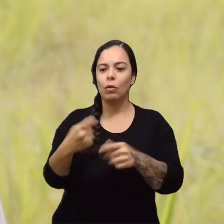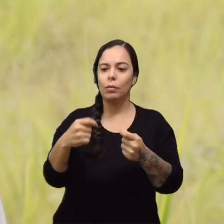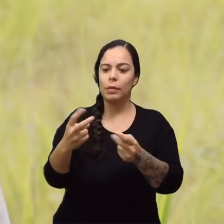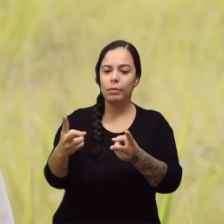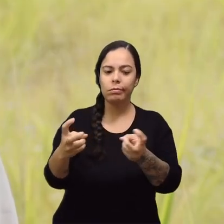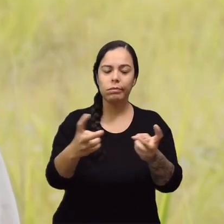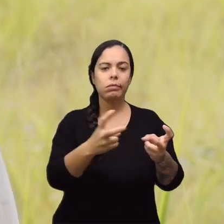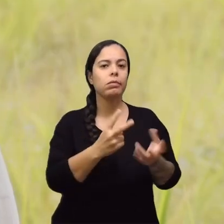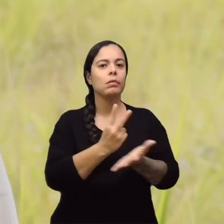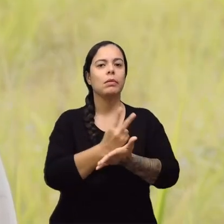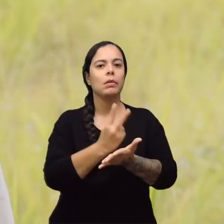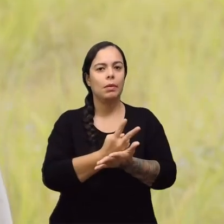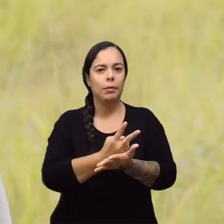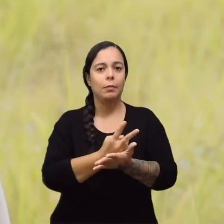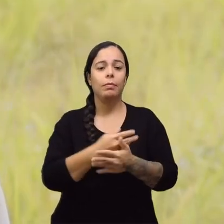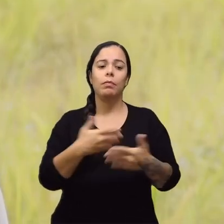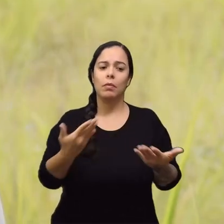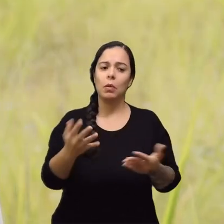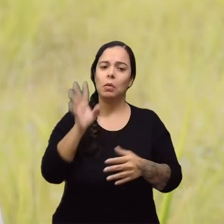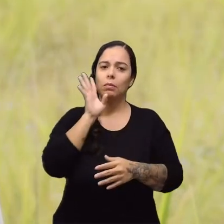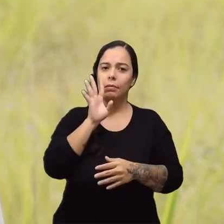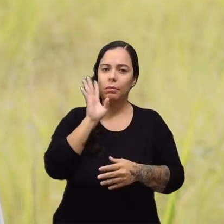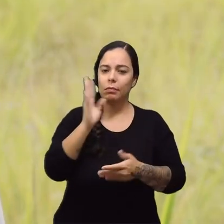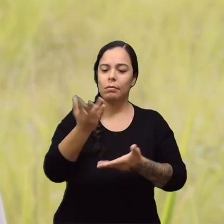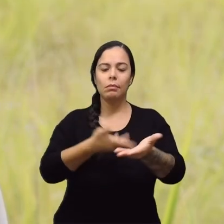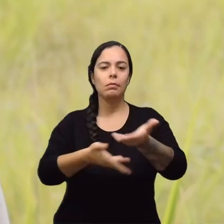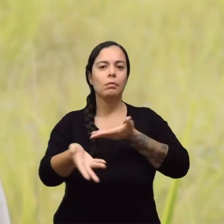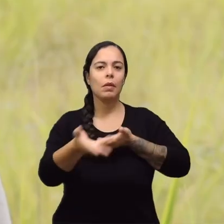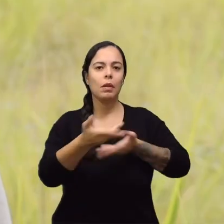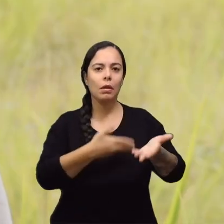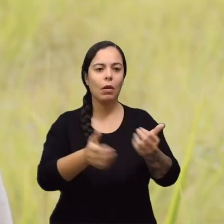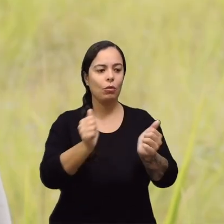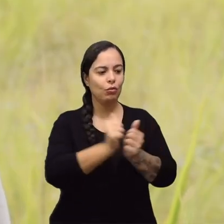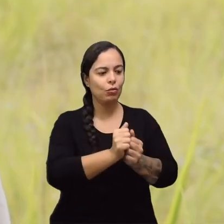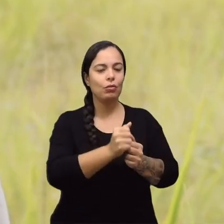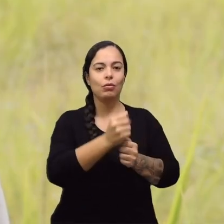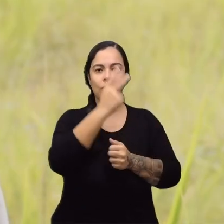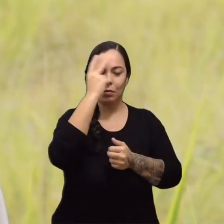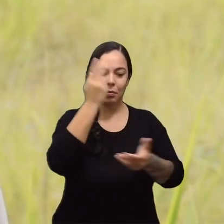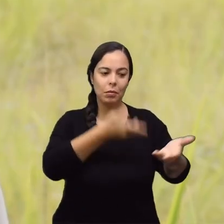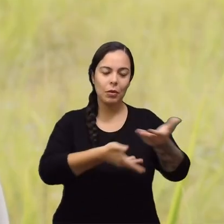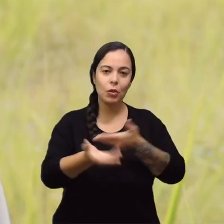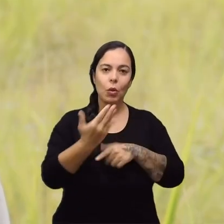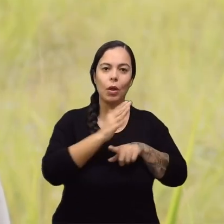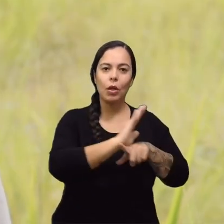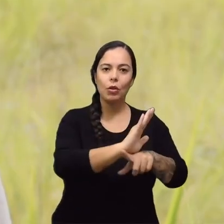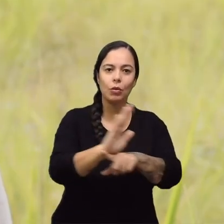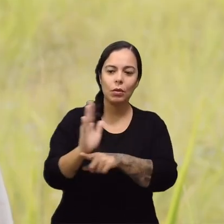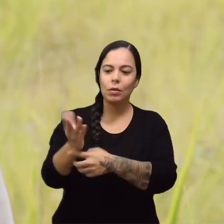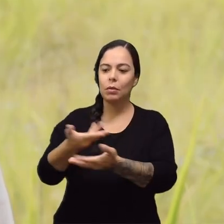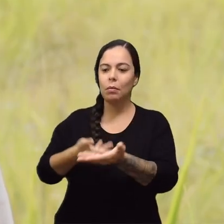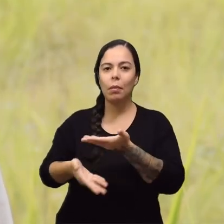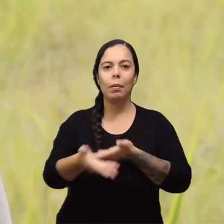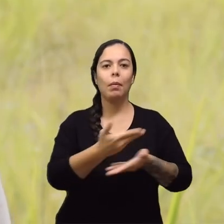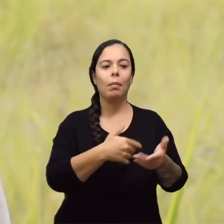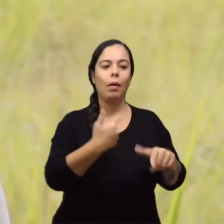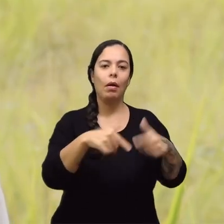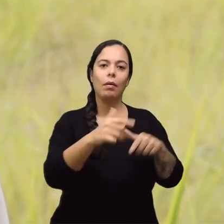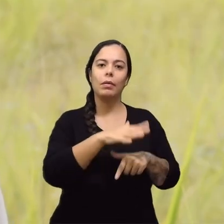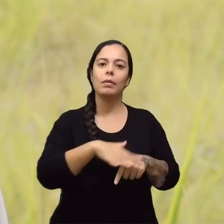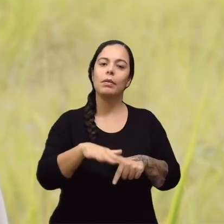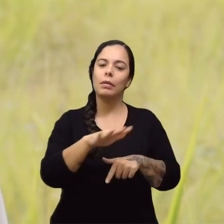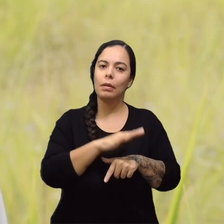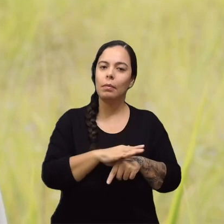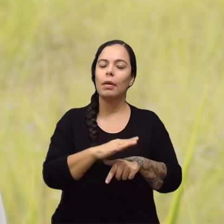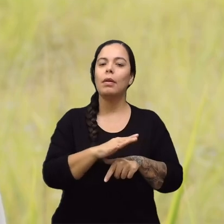sendo muito bacana estar aqui com eles, né, contribuindo para esse trabalho aqui. Né? Faz mais de